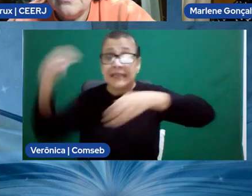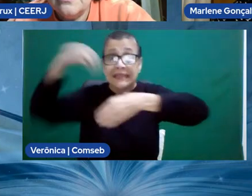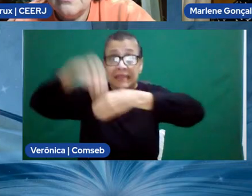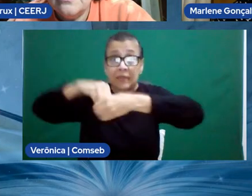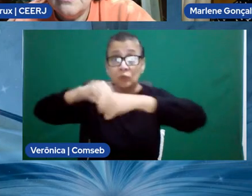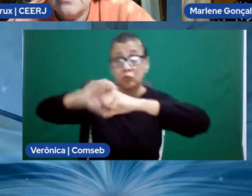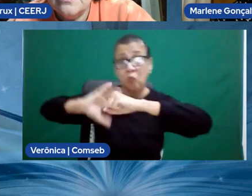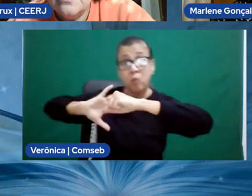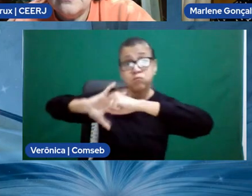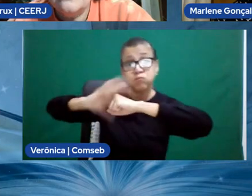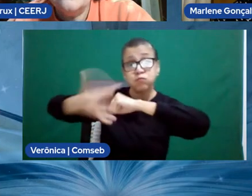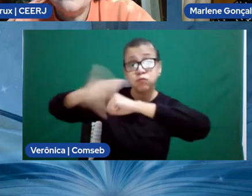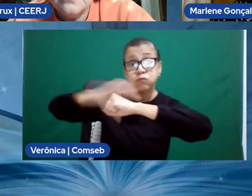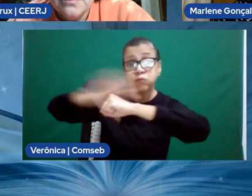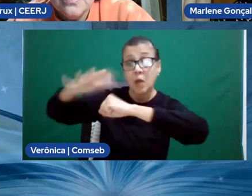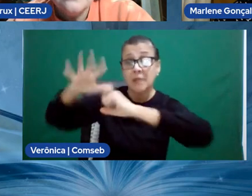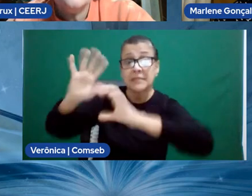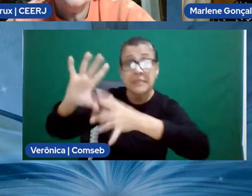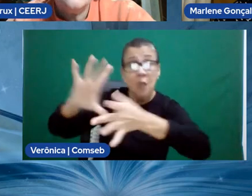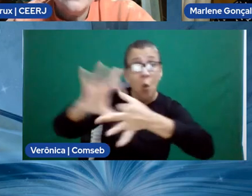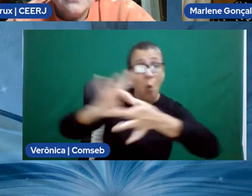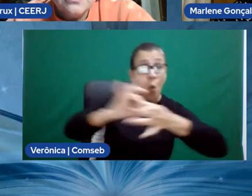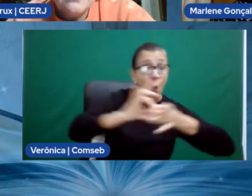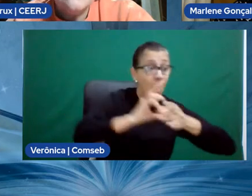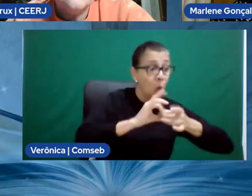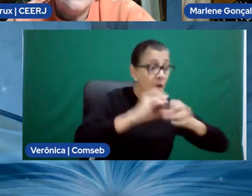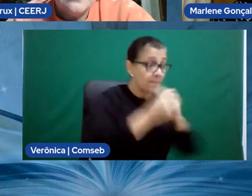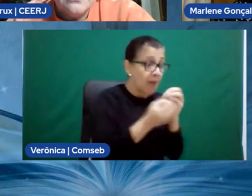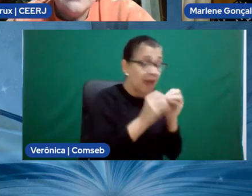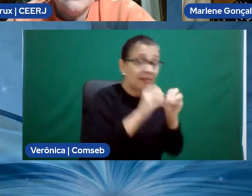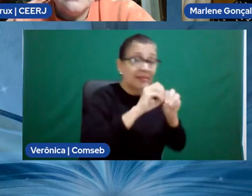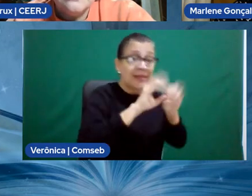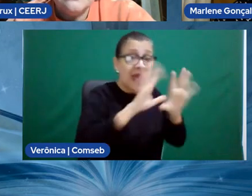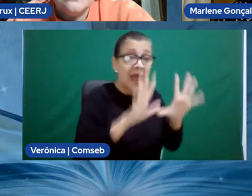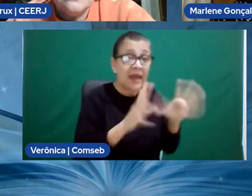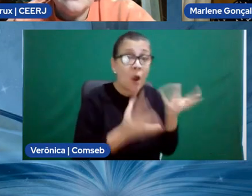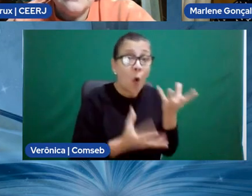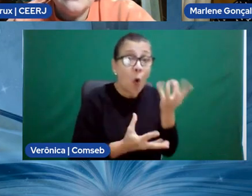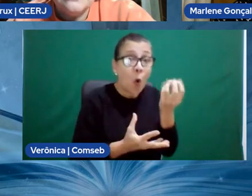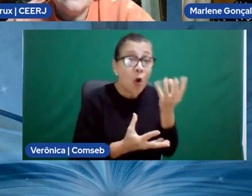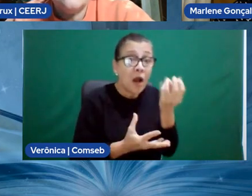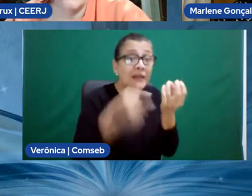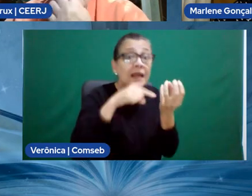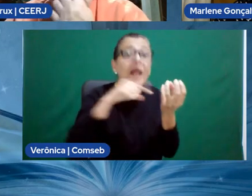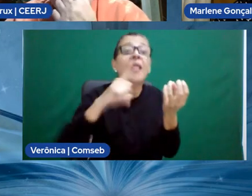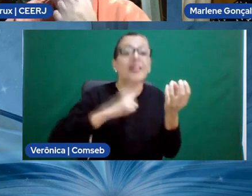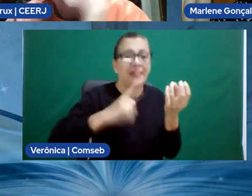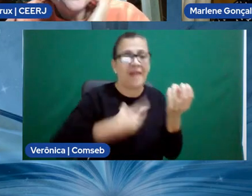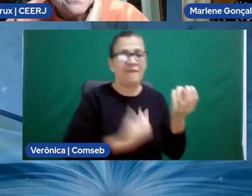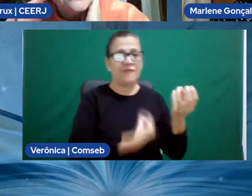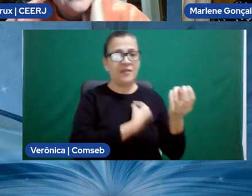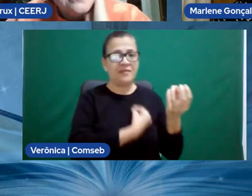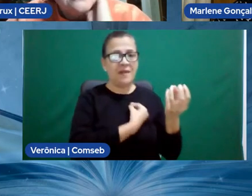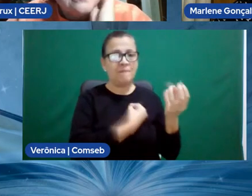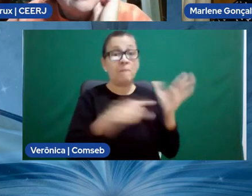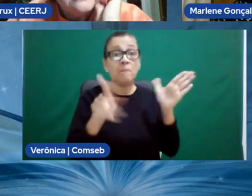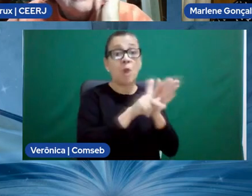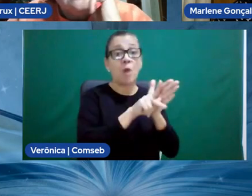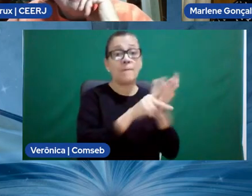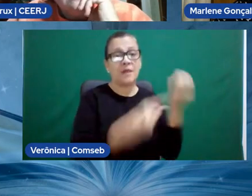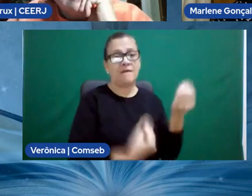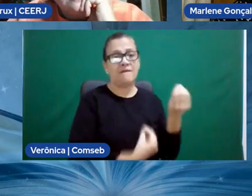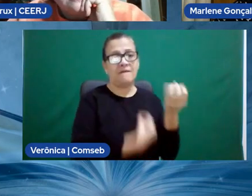com a matéria orgânica, lhe dá a vida, dá a propriedade da vida, essa vida, essa